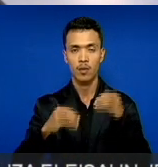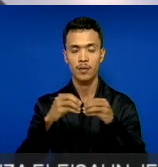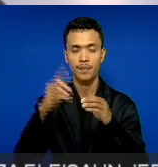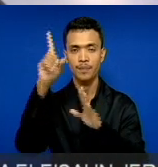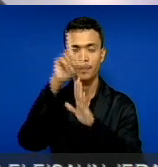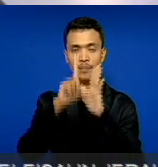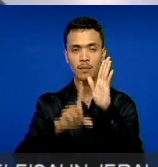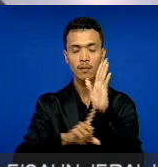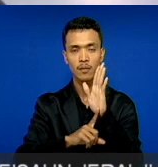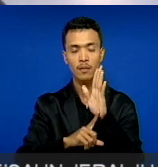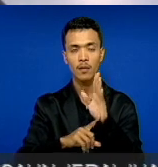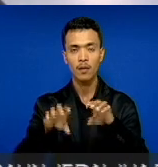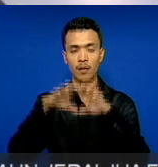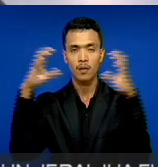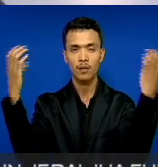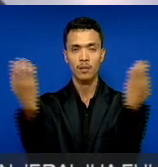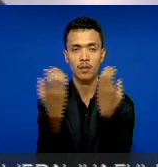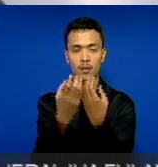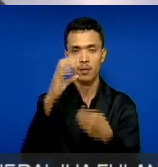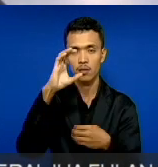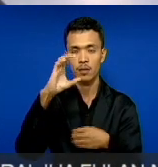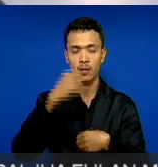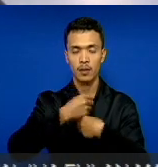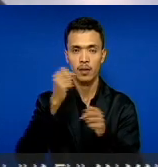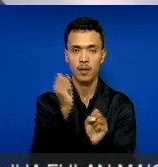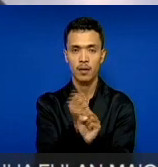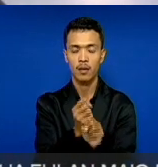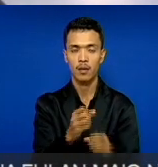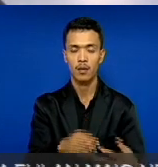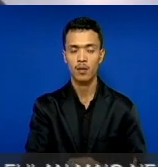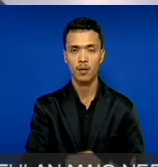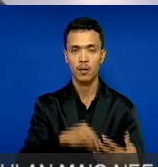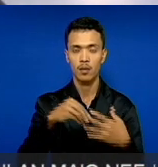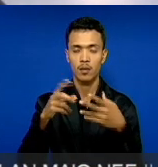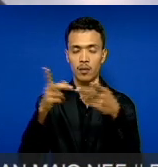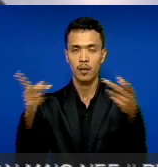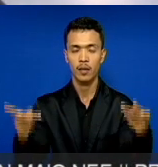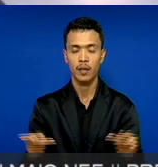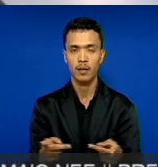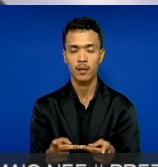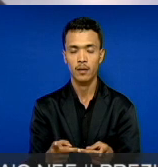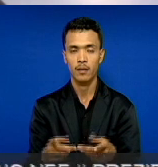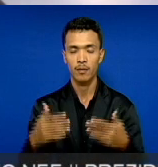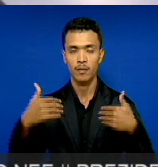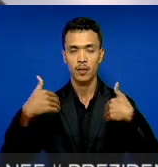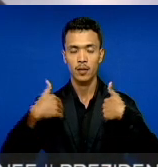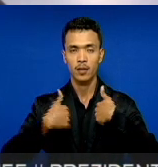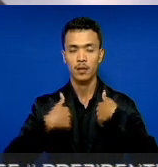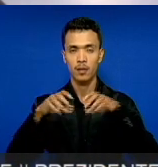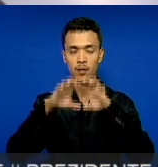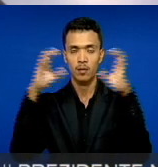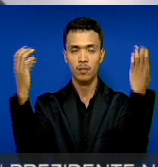legislação, nebema comissão Seihalo, liga ba iha, área temática nebema ka tutela iha,